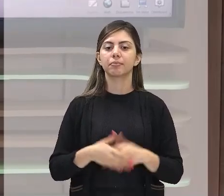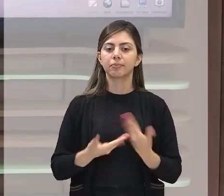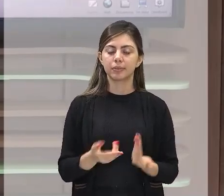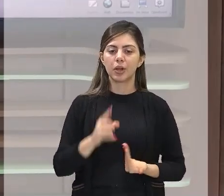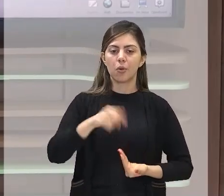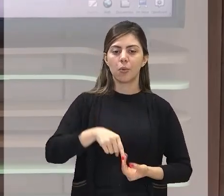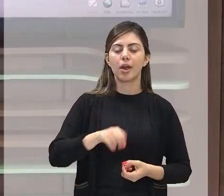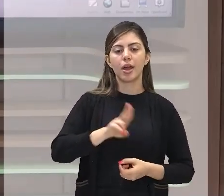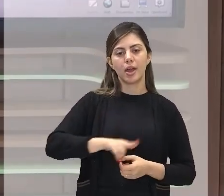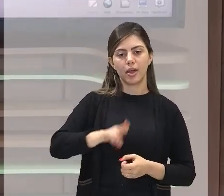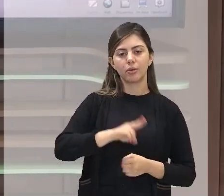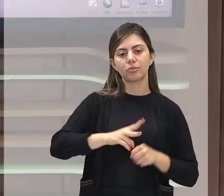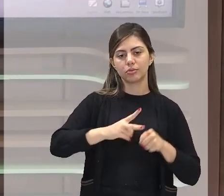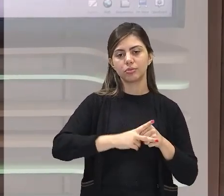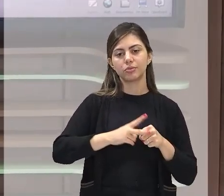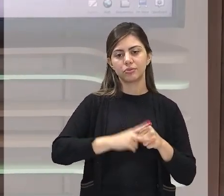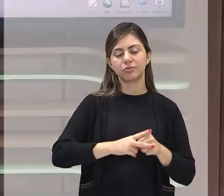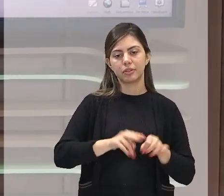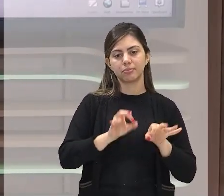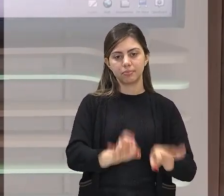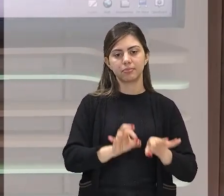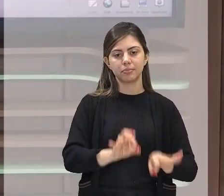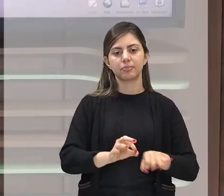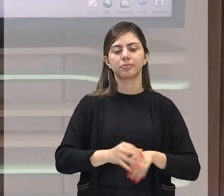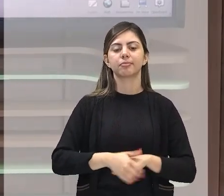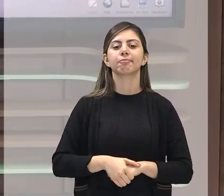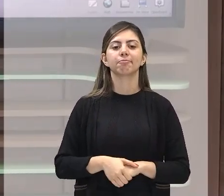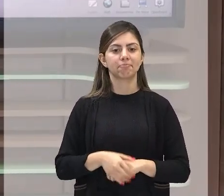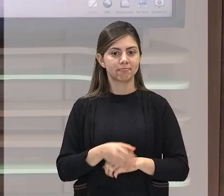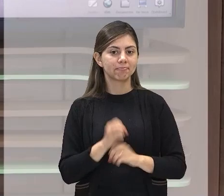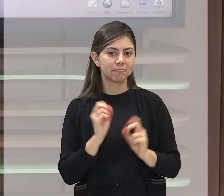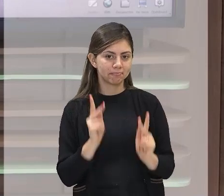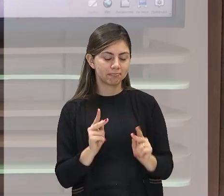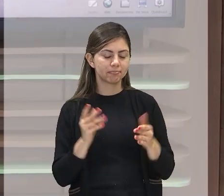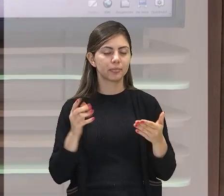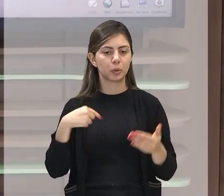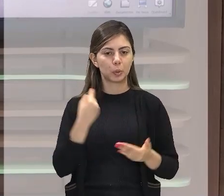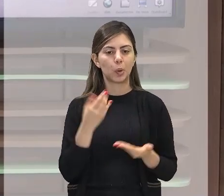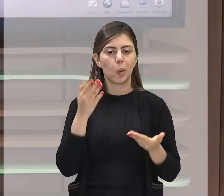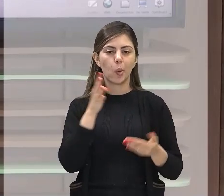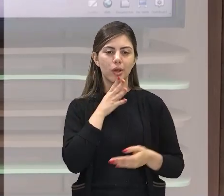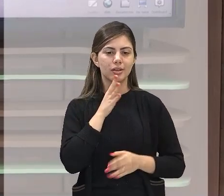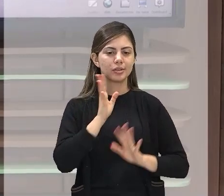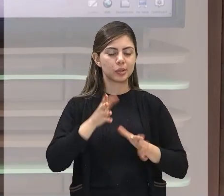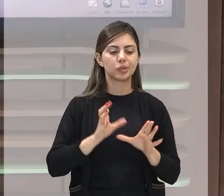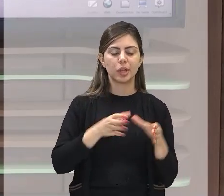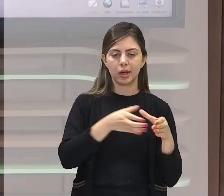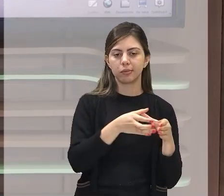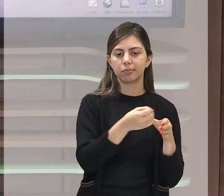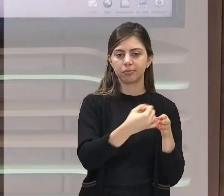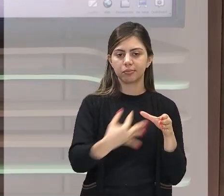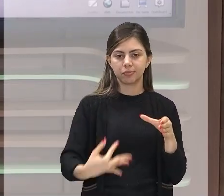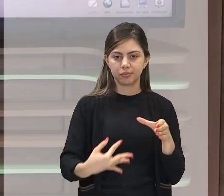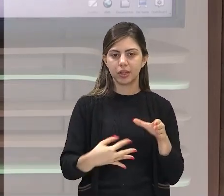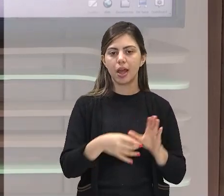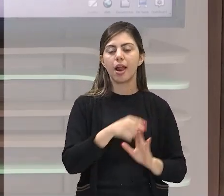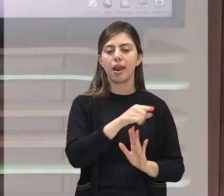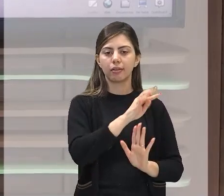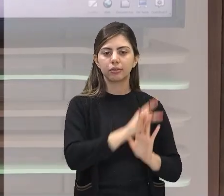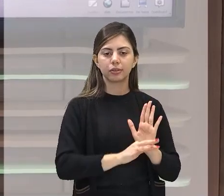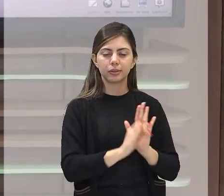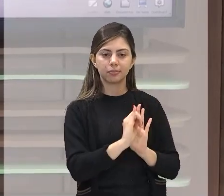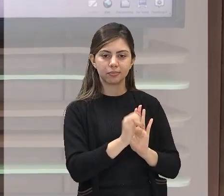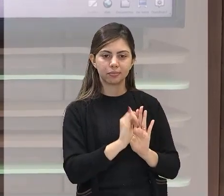modo indicativo. Muito bem? Conhecida, então, as características do gênero textual notícia,